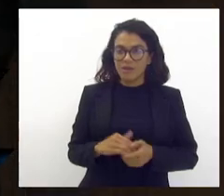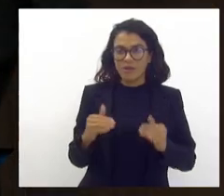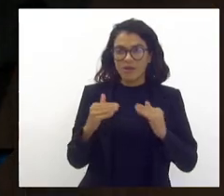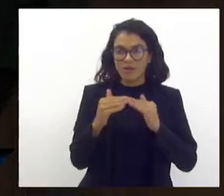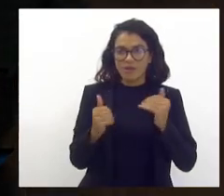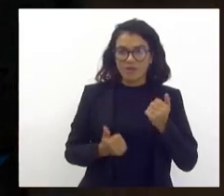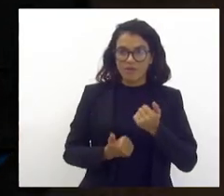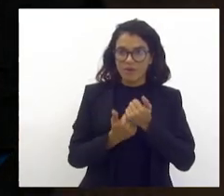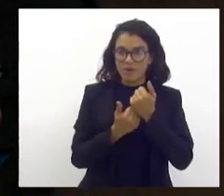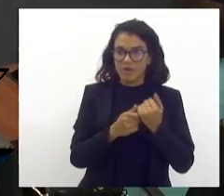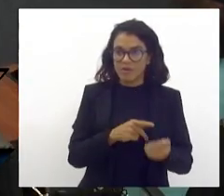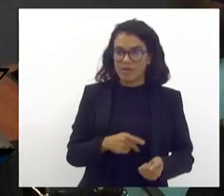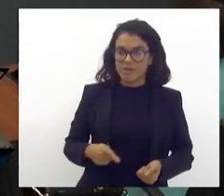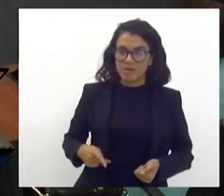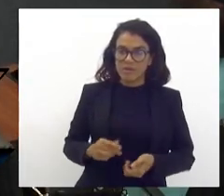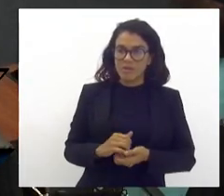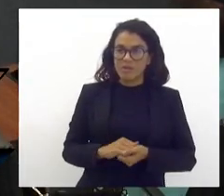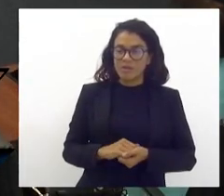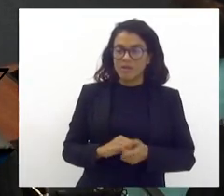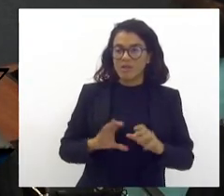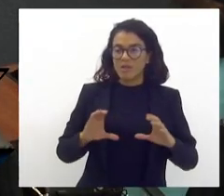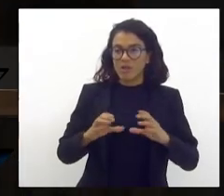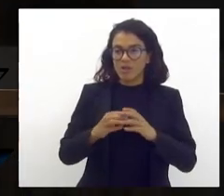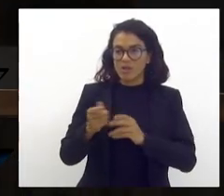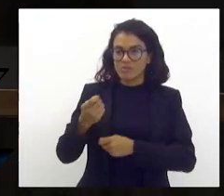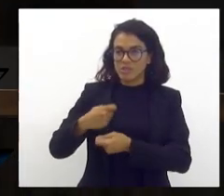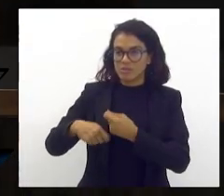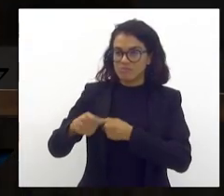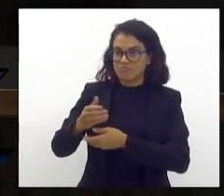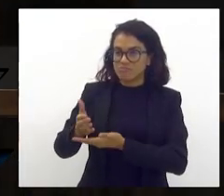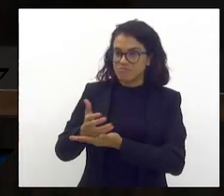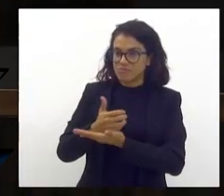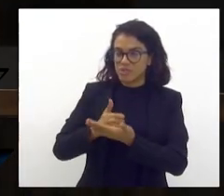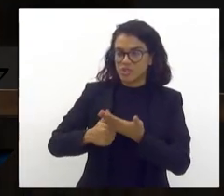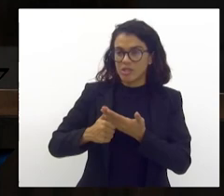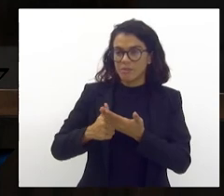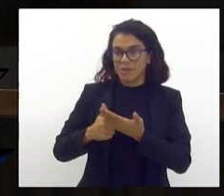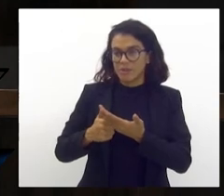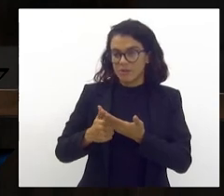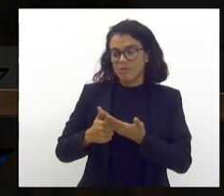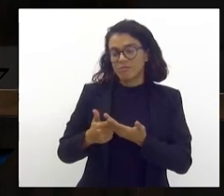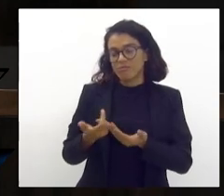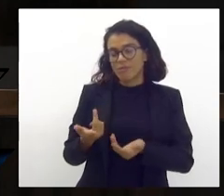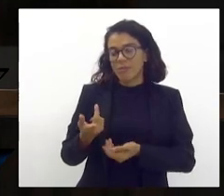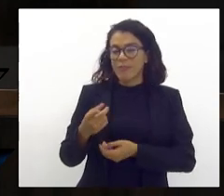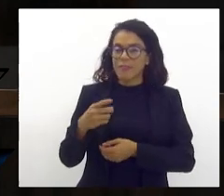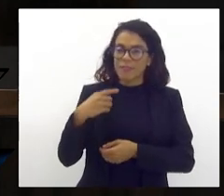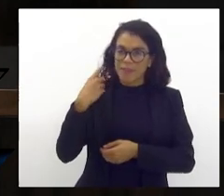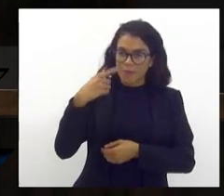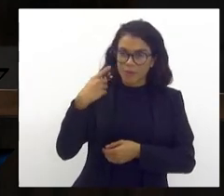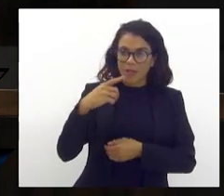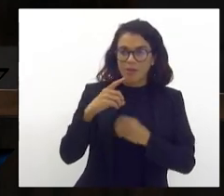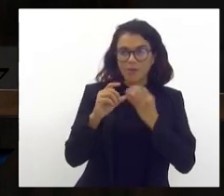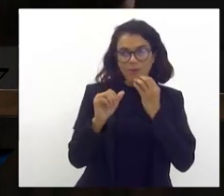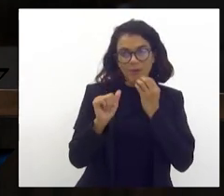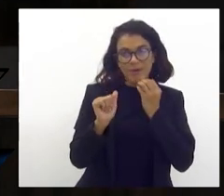Favorável, presidente. Muito obrigado. Pela Comissão de Orçamento e Finanças, deputado Andrezinho